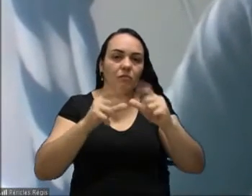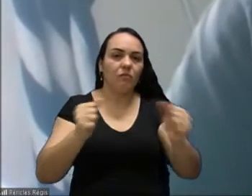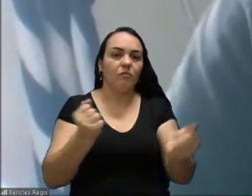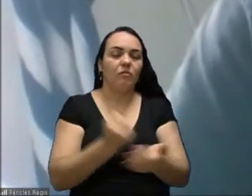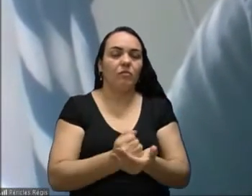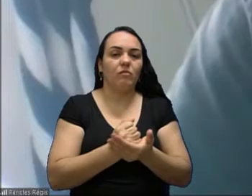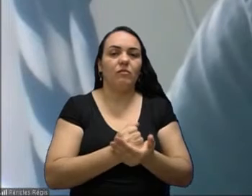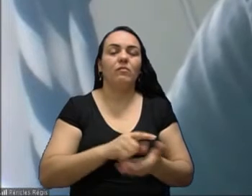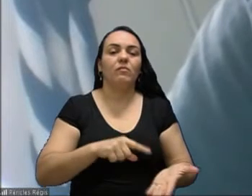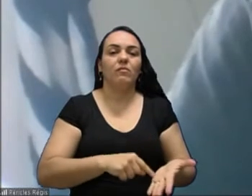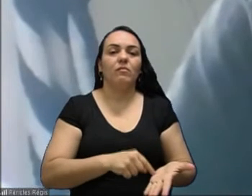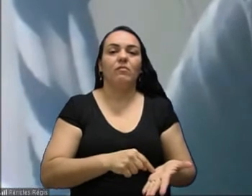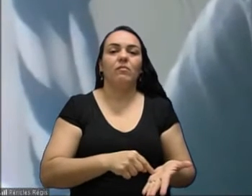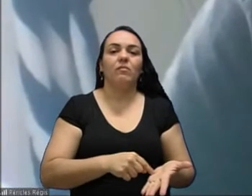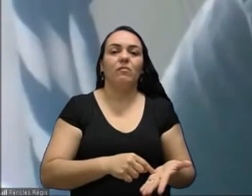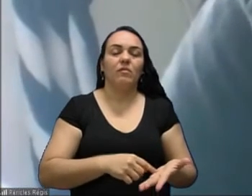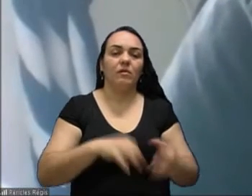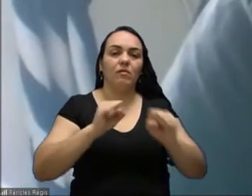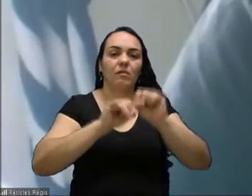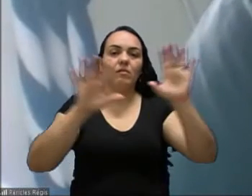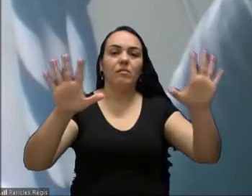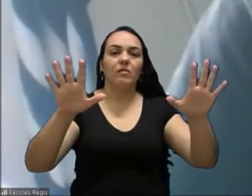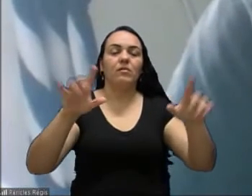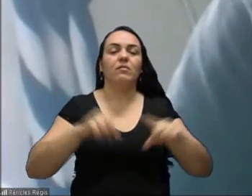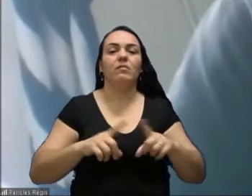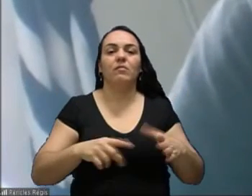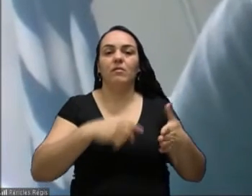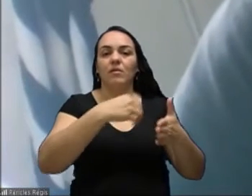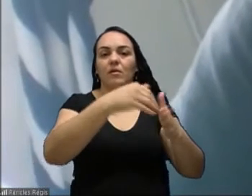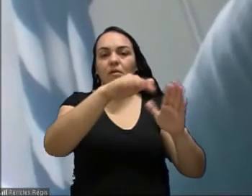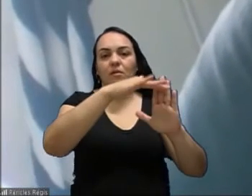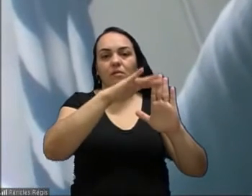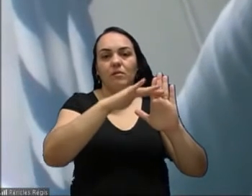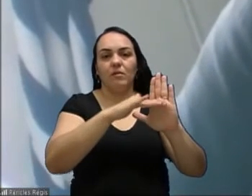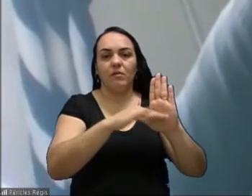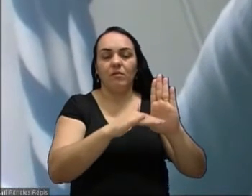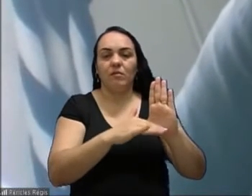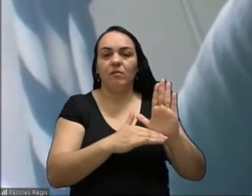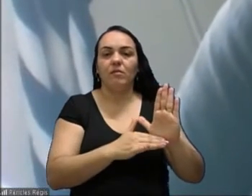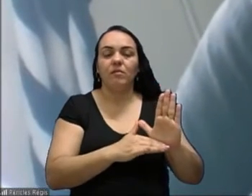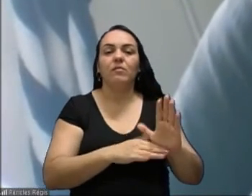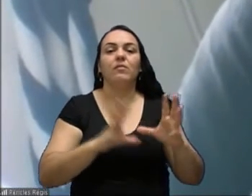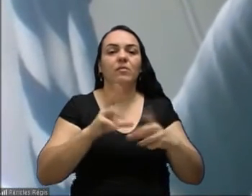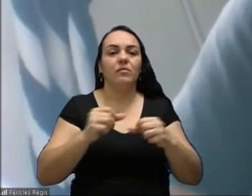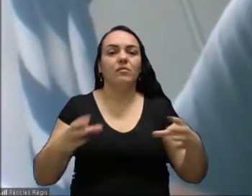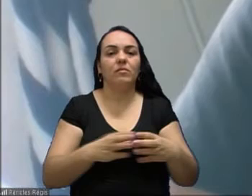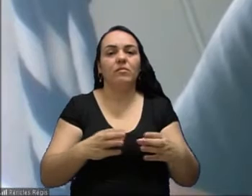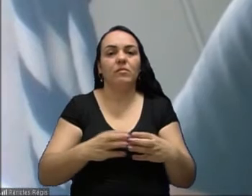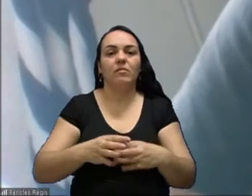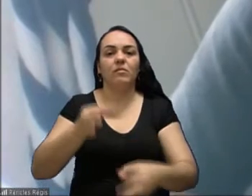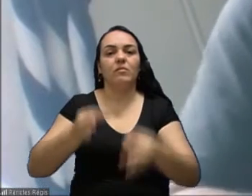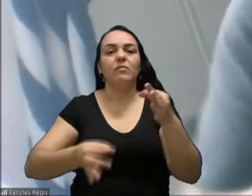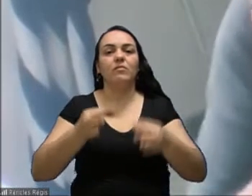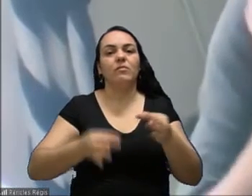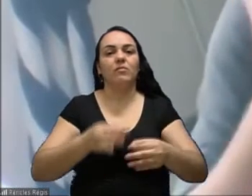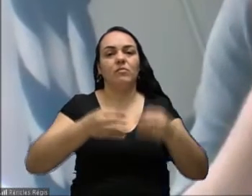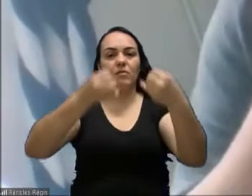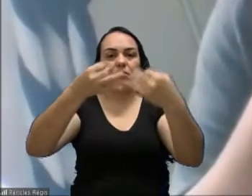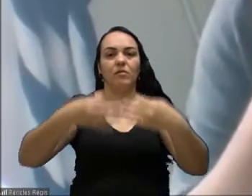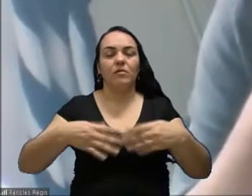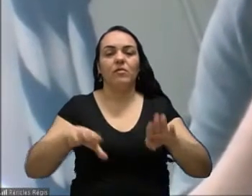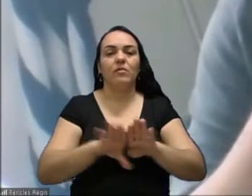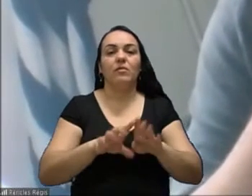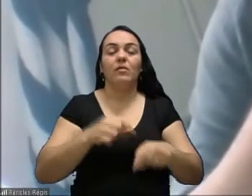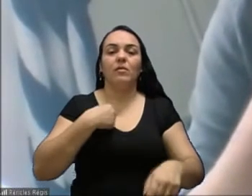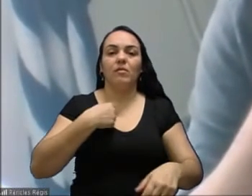qual foi o relatório da comissão de justiça de antemão